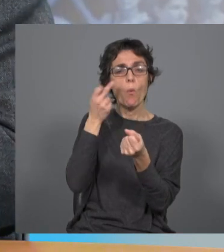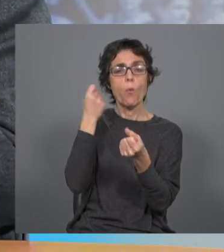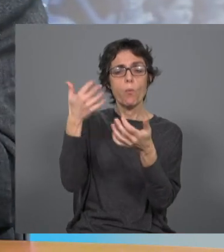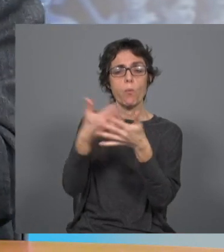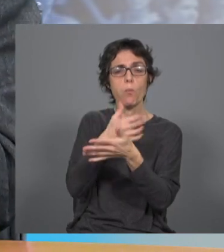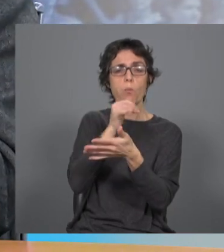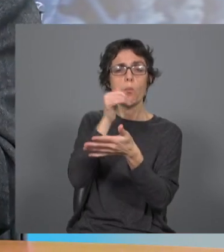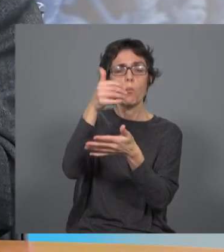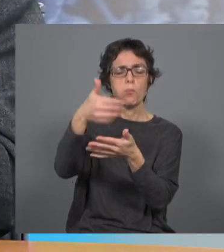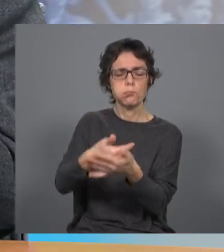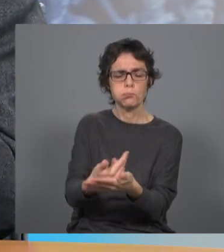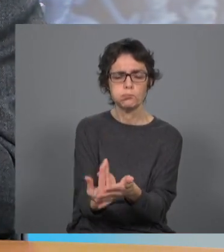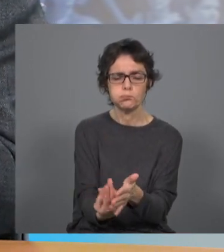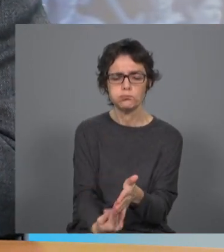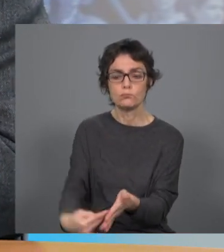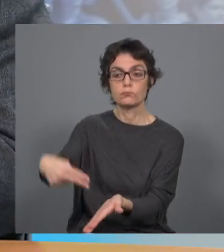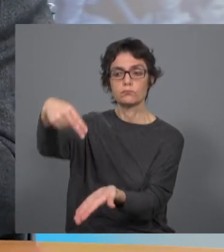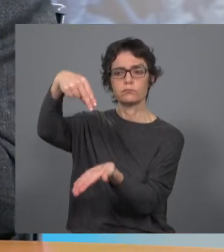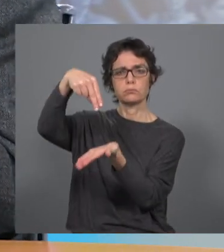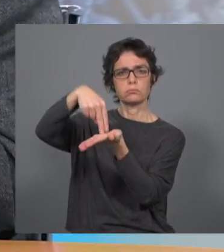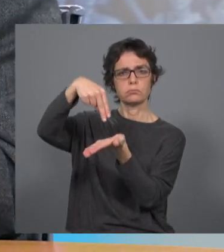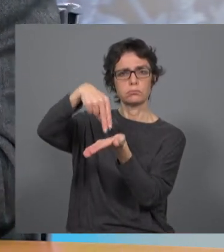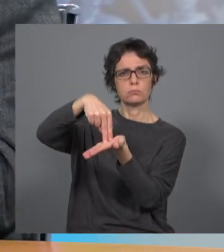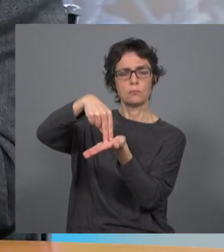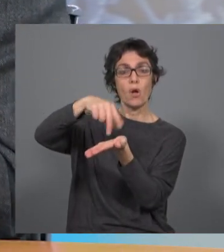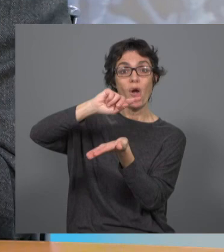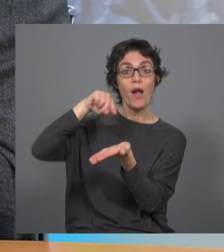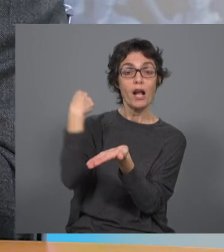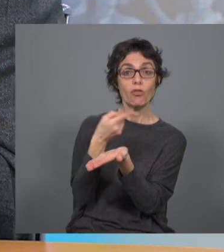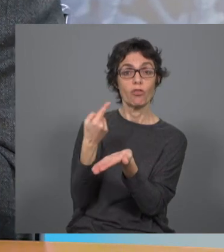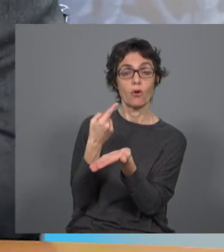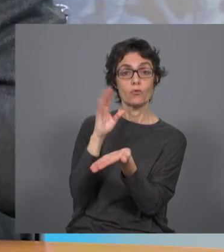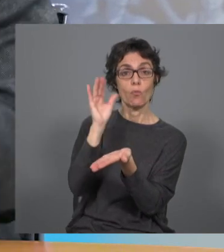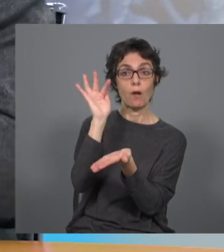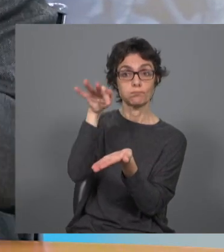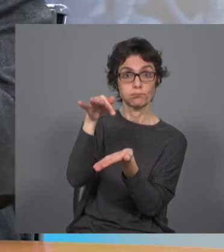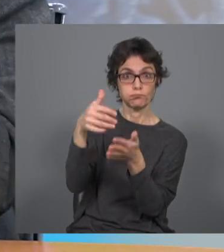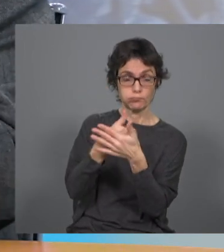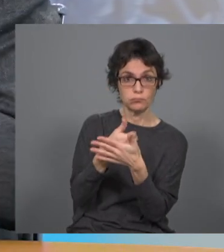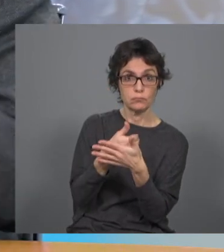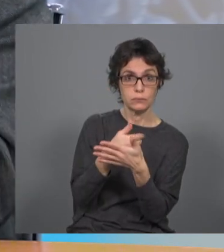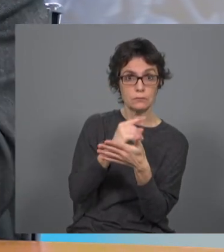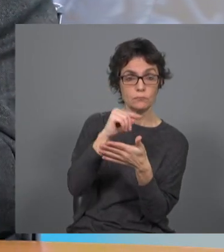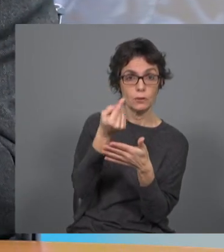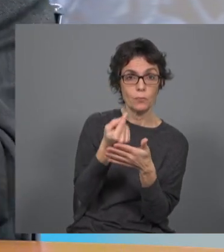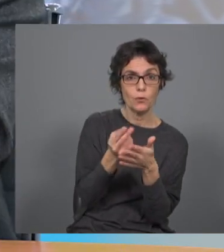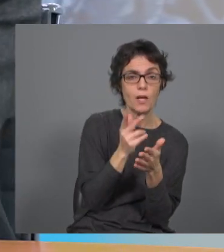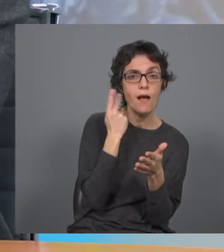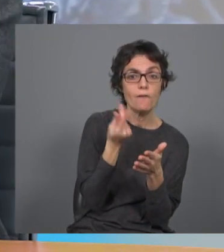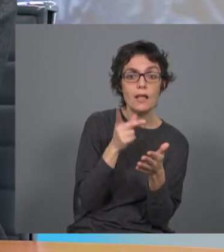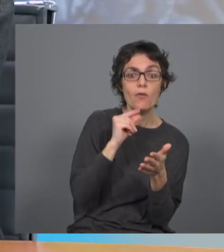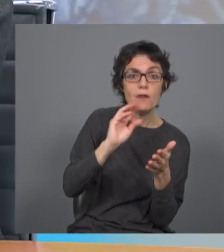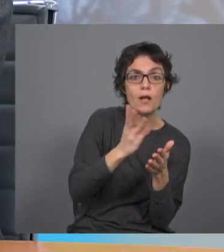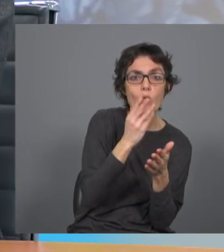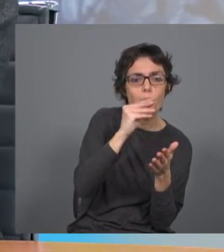morte, não é todo o ciclo. Porque, em certo sentido, a ressurreição também acontece a partir do pó. Nós somos ressuscitados a partir do pó, para